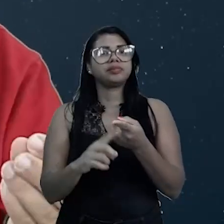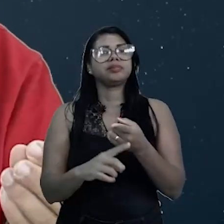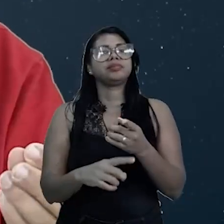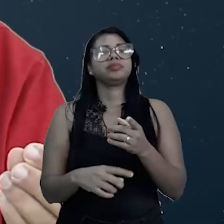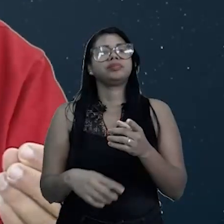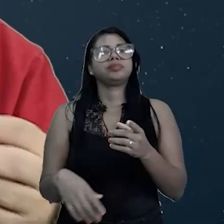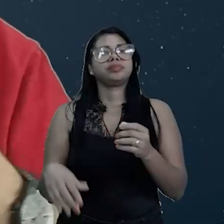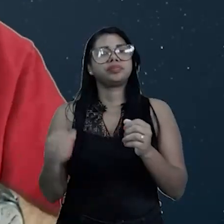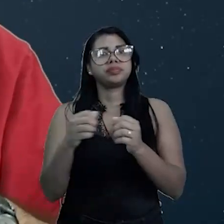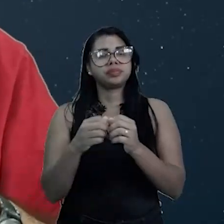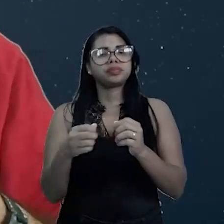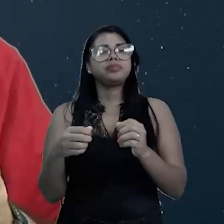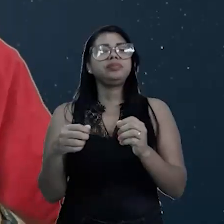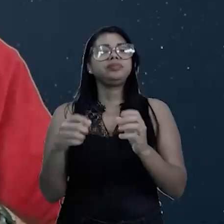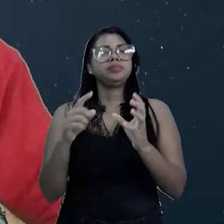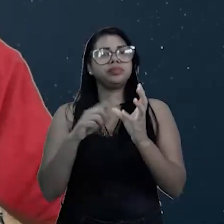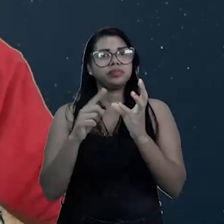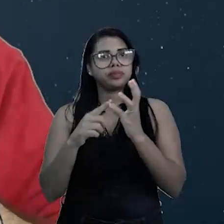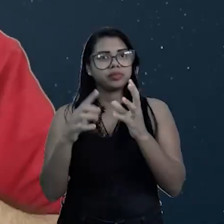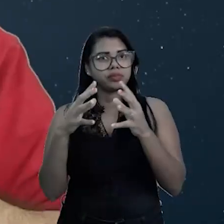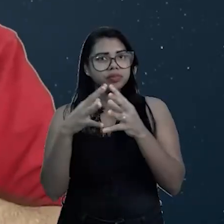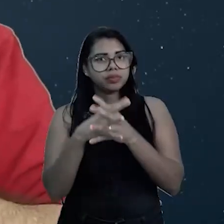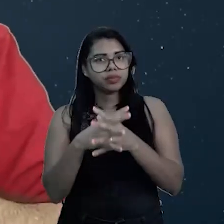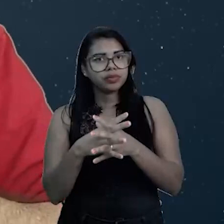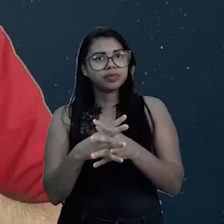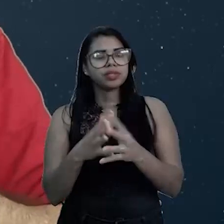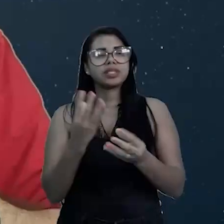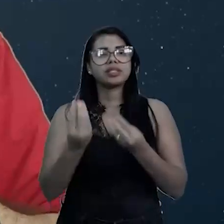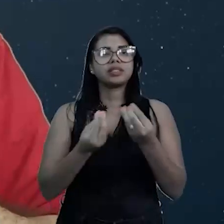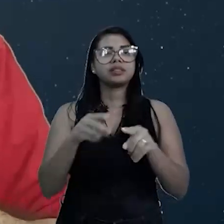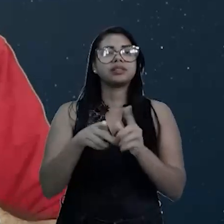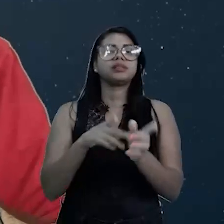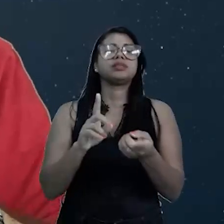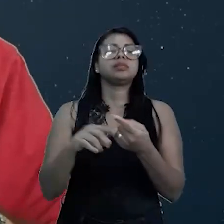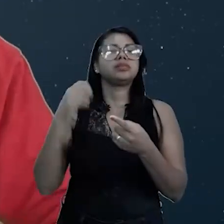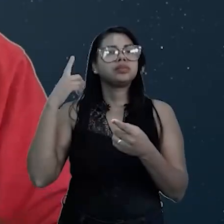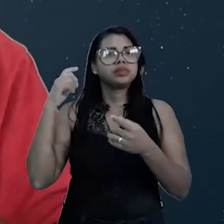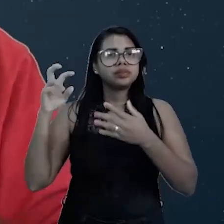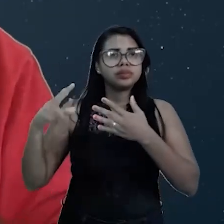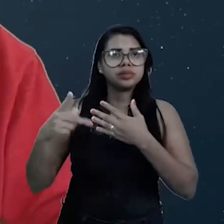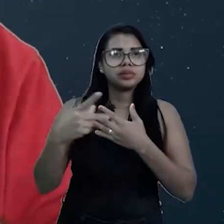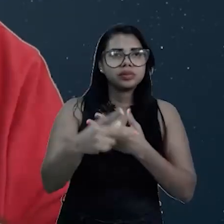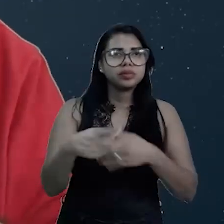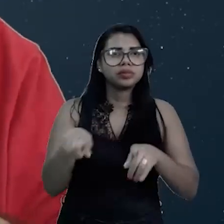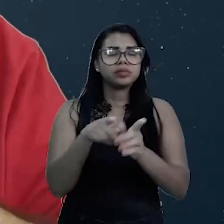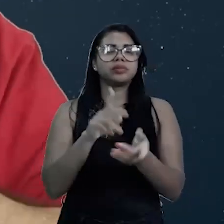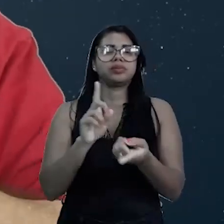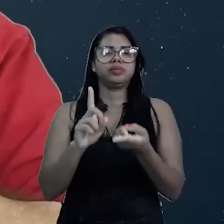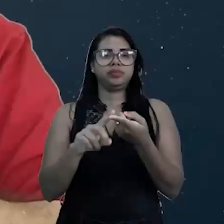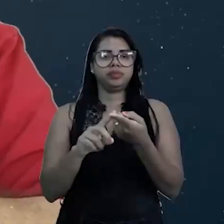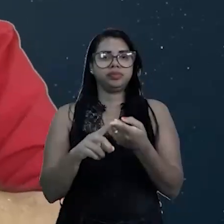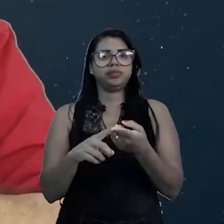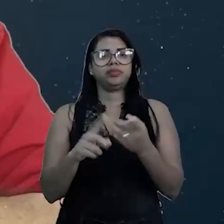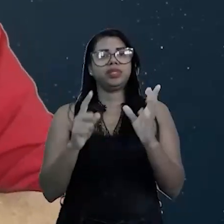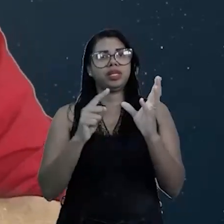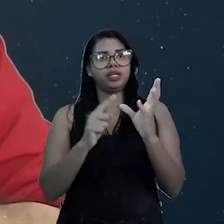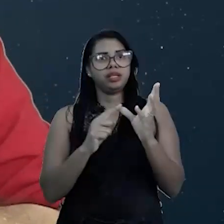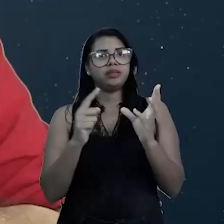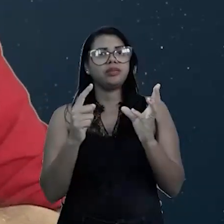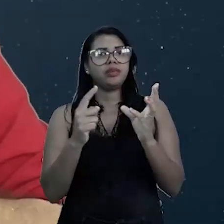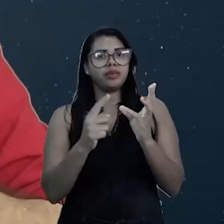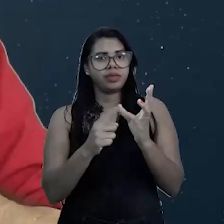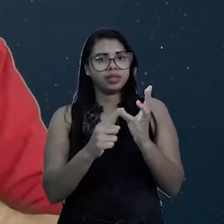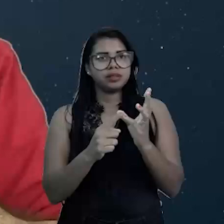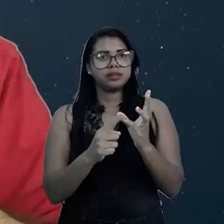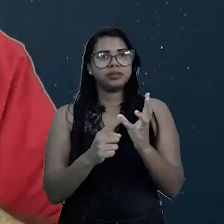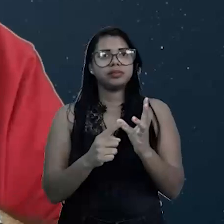sons consonantais, assim como uma sequência também ordenada de vogais. Isso vai trazer uma musicalidade